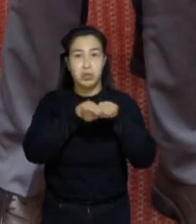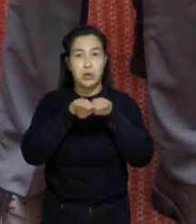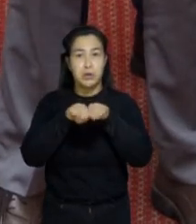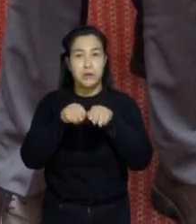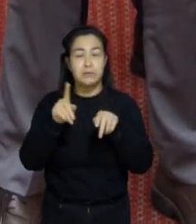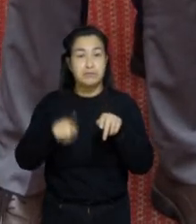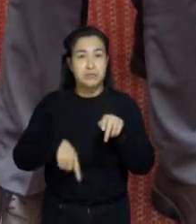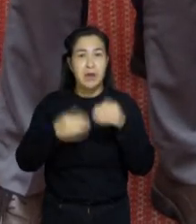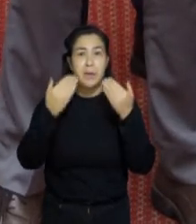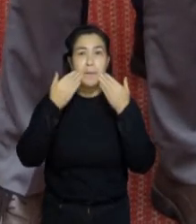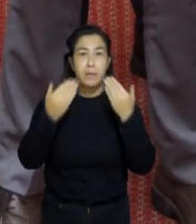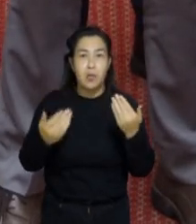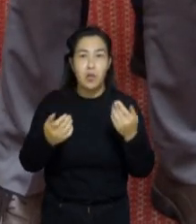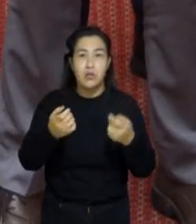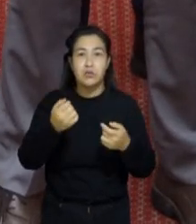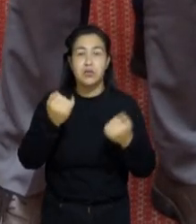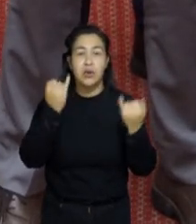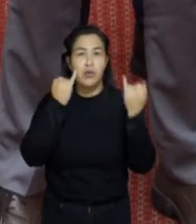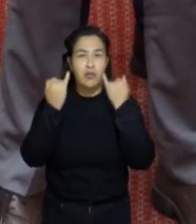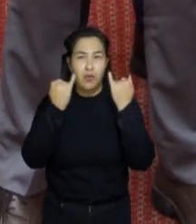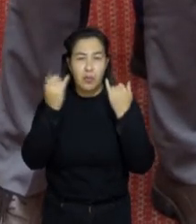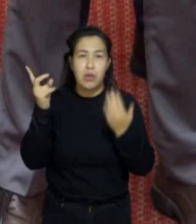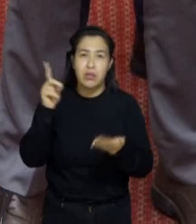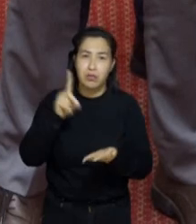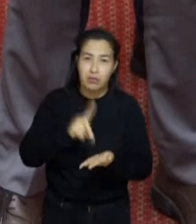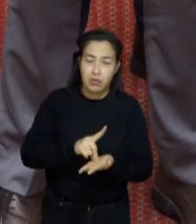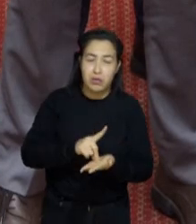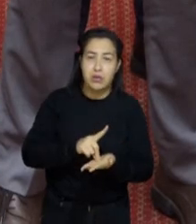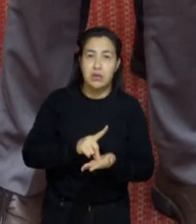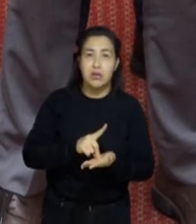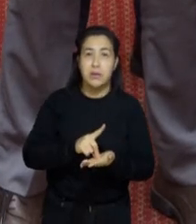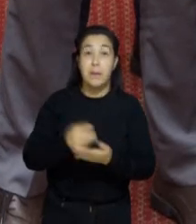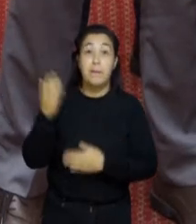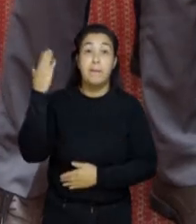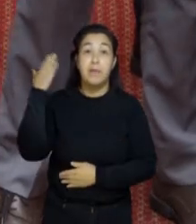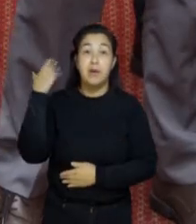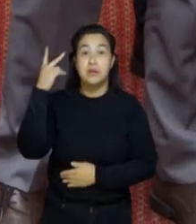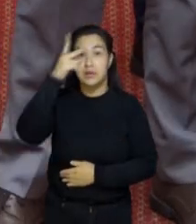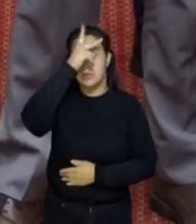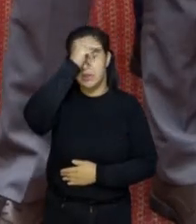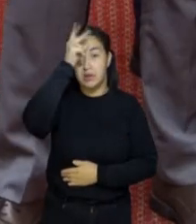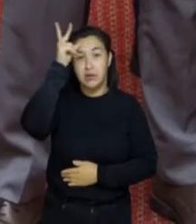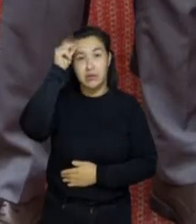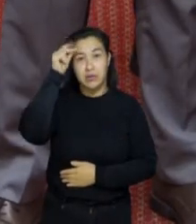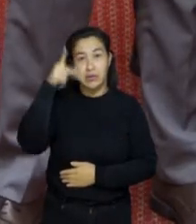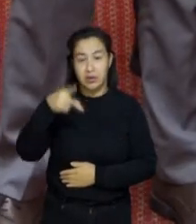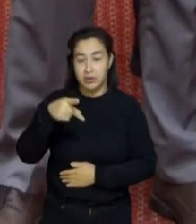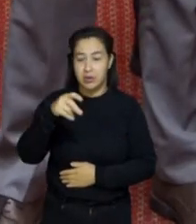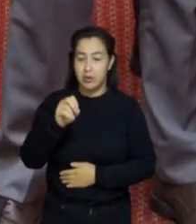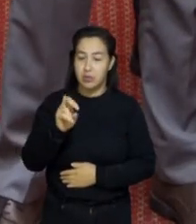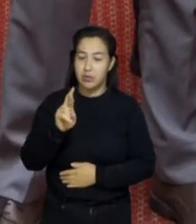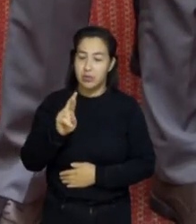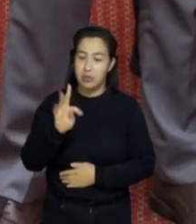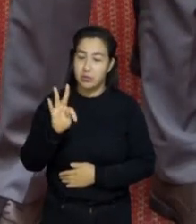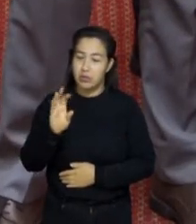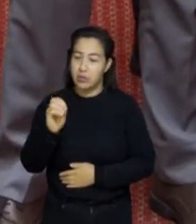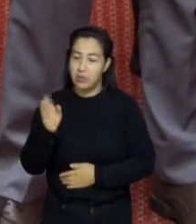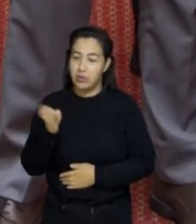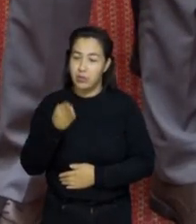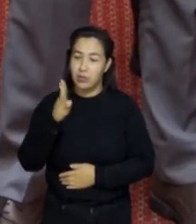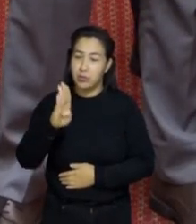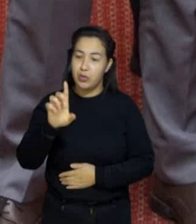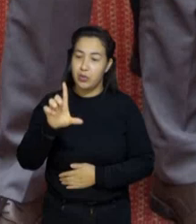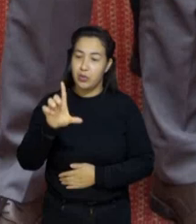a realidade das notícias verdadeiras. Eu, quando fui prefeito de Porto Belo, por 2 mandatos, a ND foi